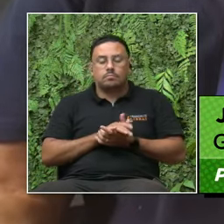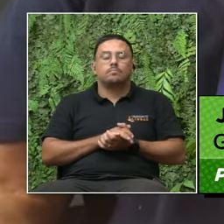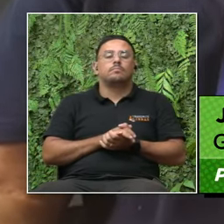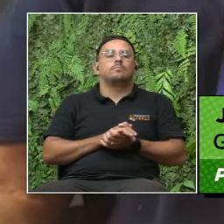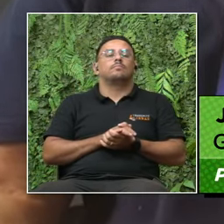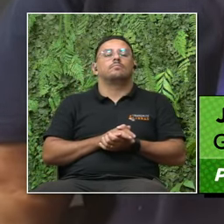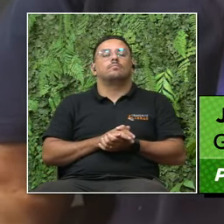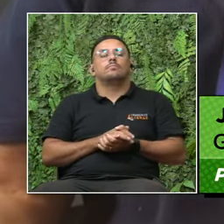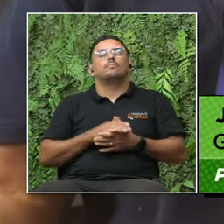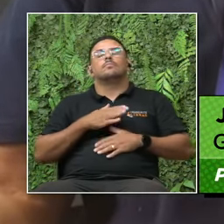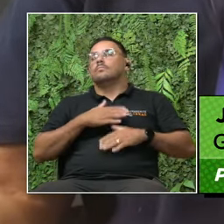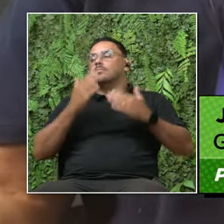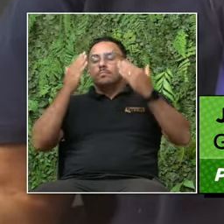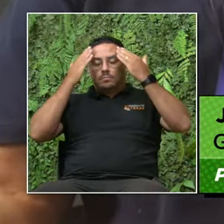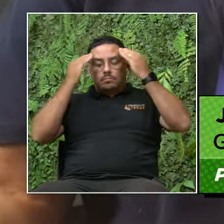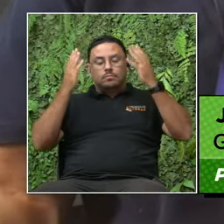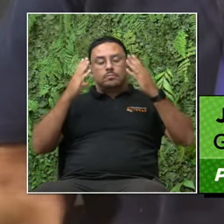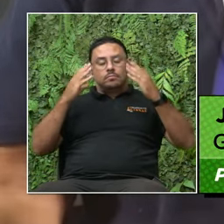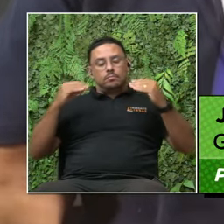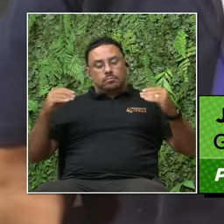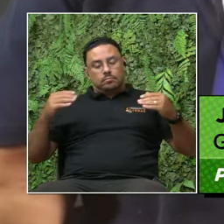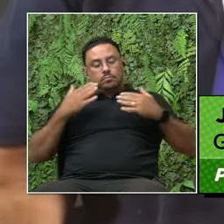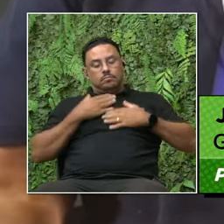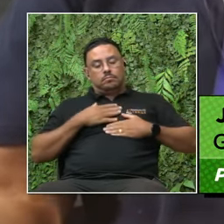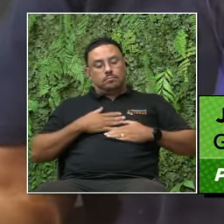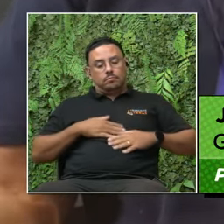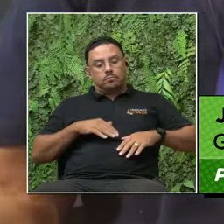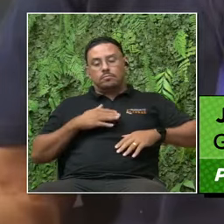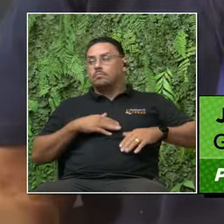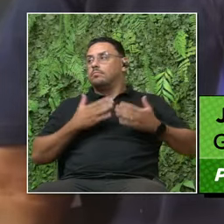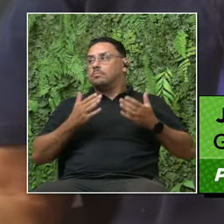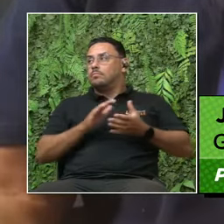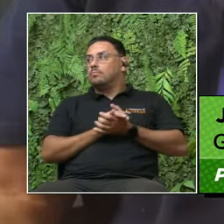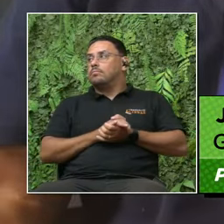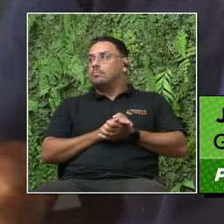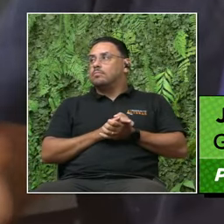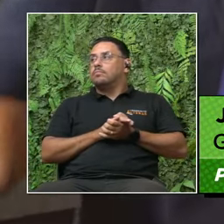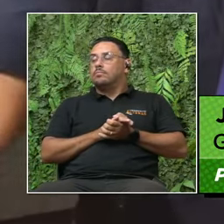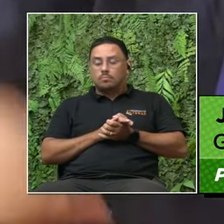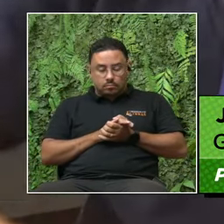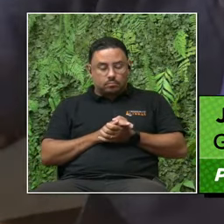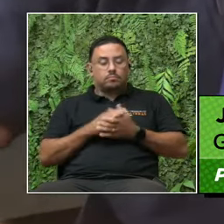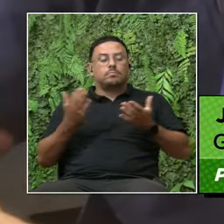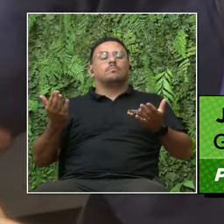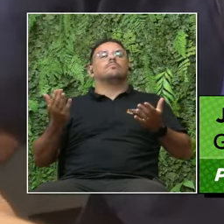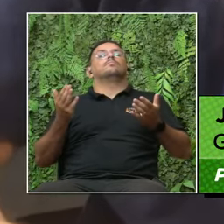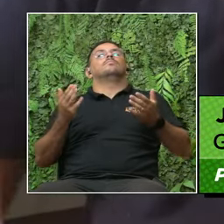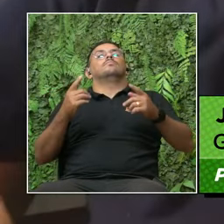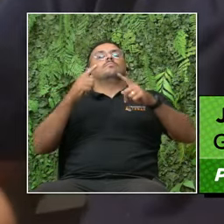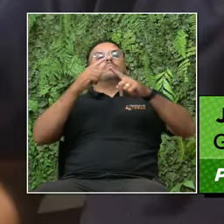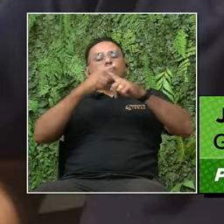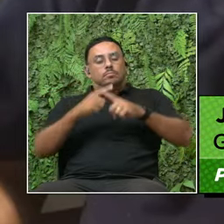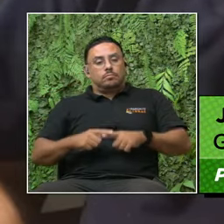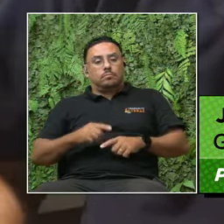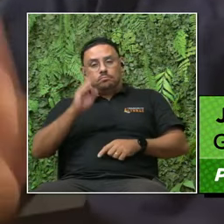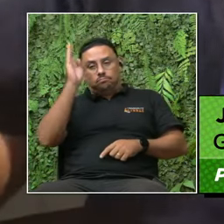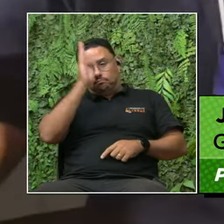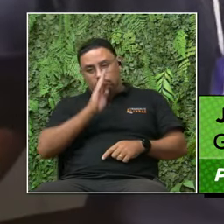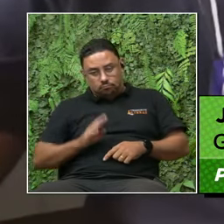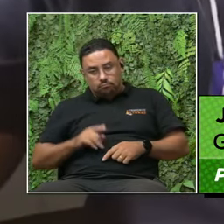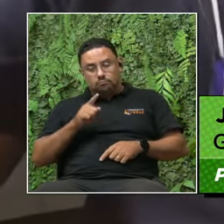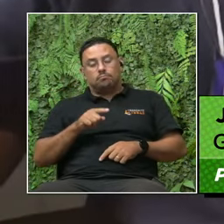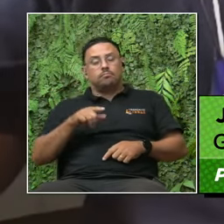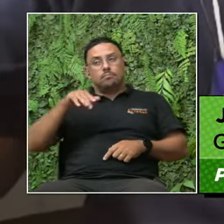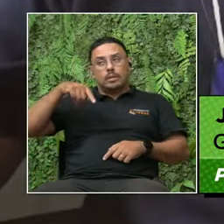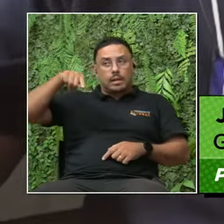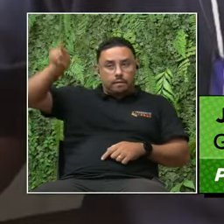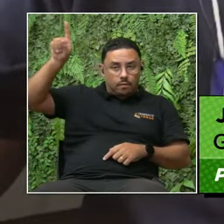tem que que que esfriar a cabeça porque senão todo mundo vai pedir a cabeça do larcamon e o Campeonato Brasileiro já táa acabou pedi aqui não eu não pedi eu tô falando que lá fora o